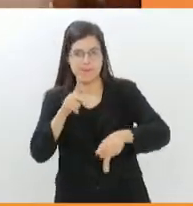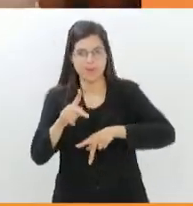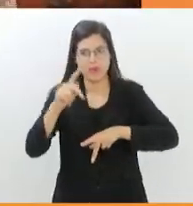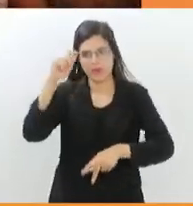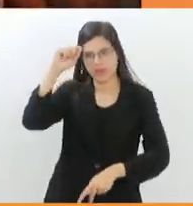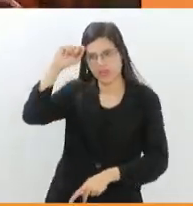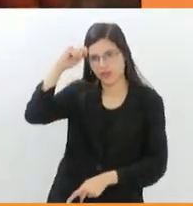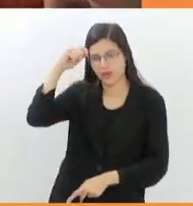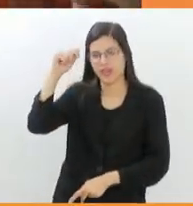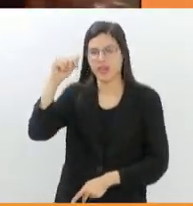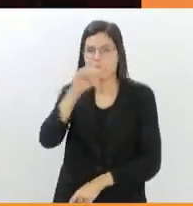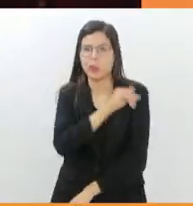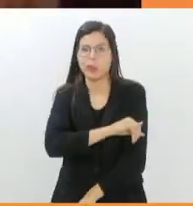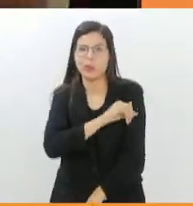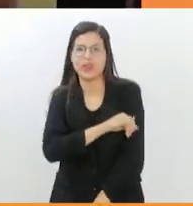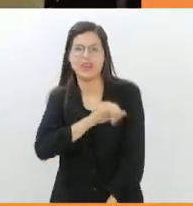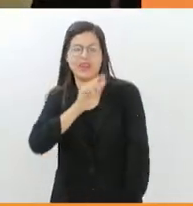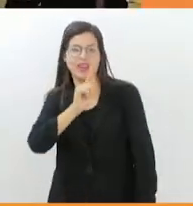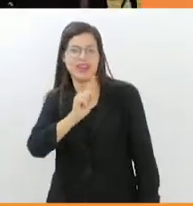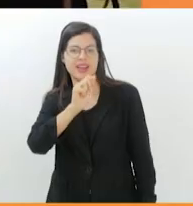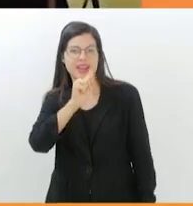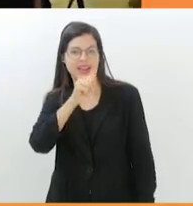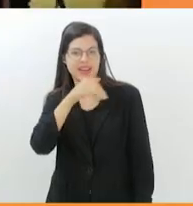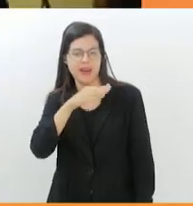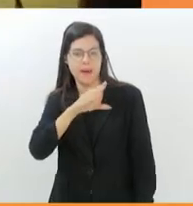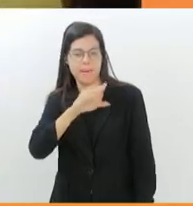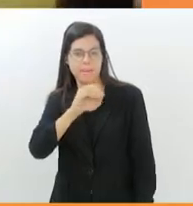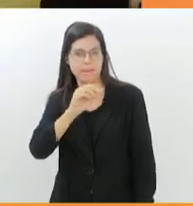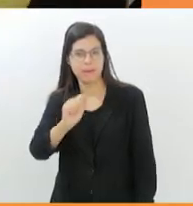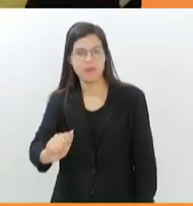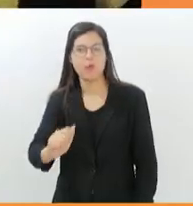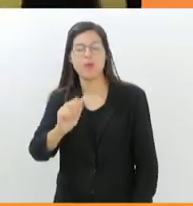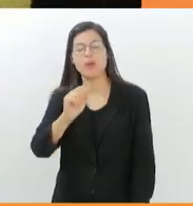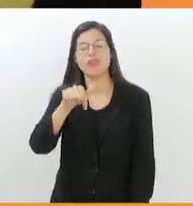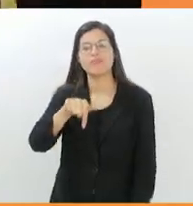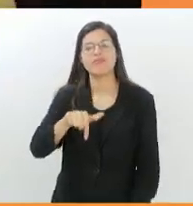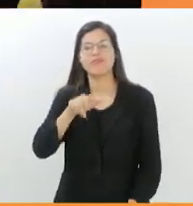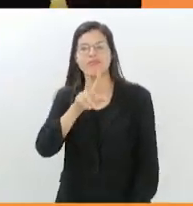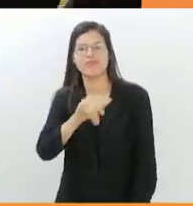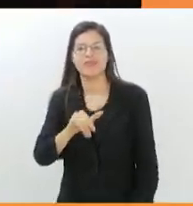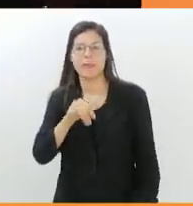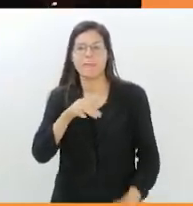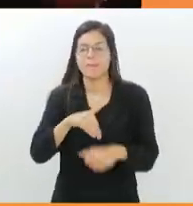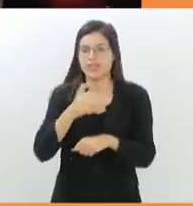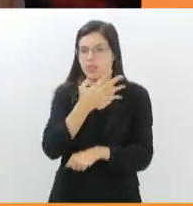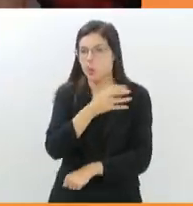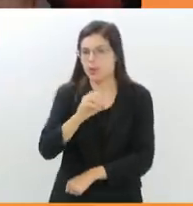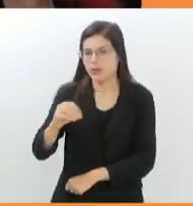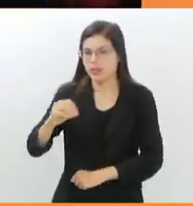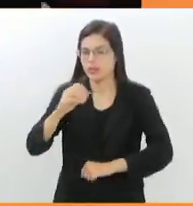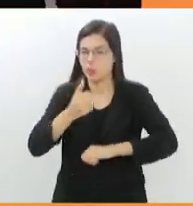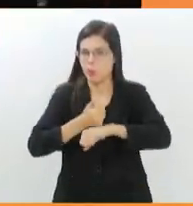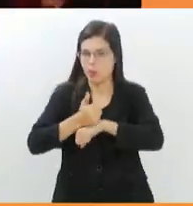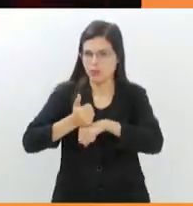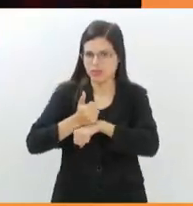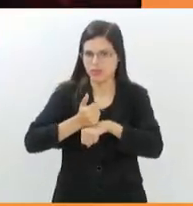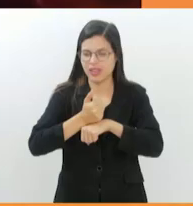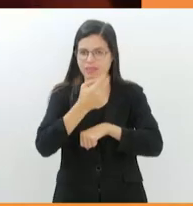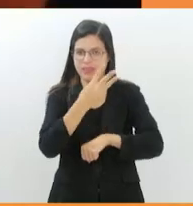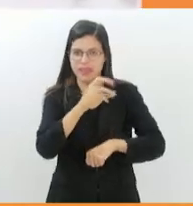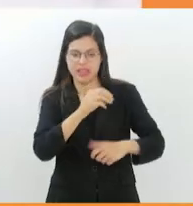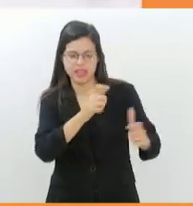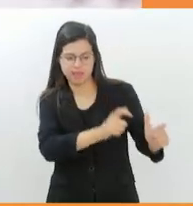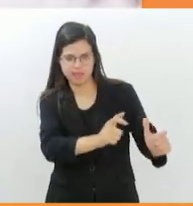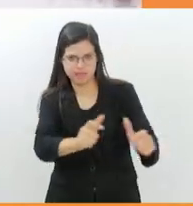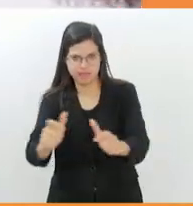Janeiro, a Gamboa vai se agitar com o festival, que envolverá mais de 400 profissionais em 30 espaços culturais da